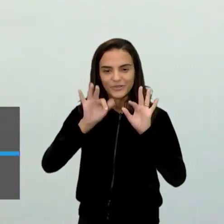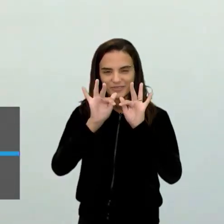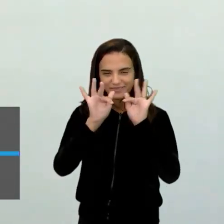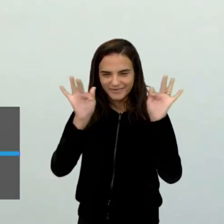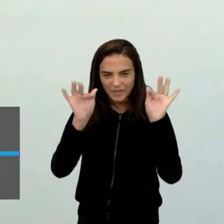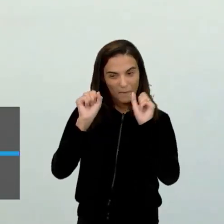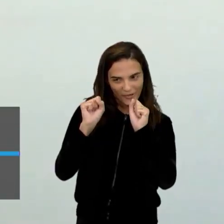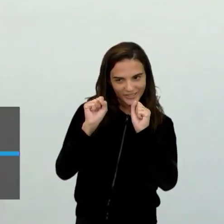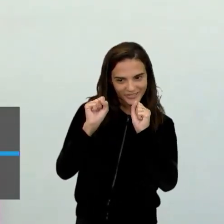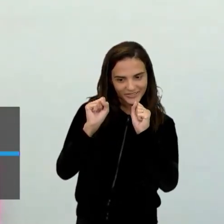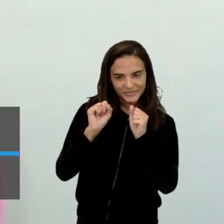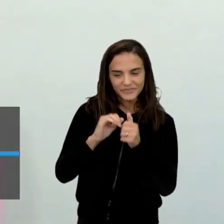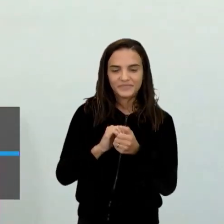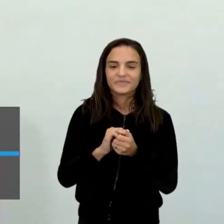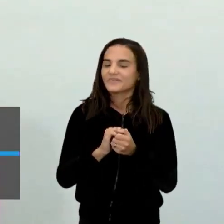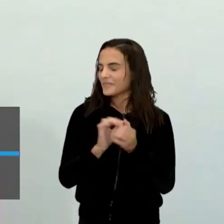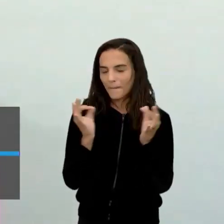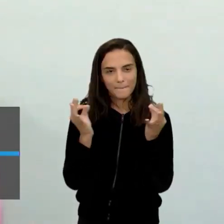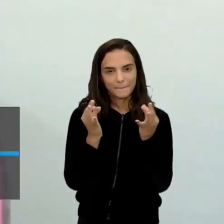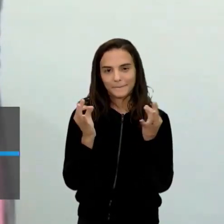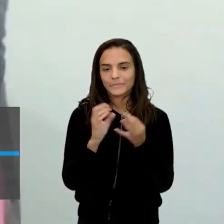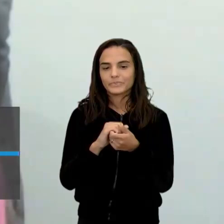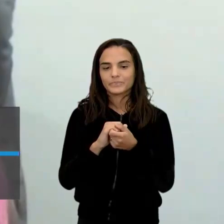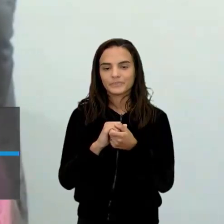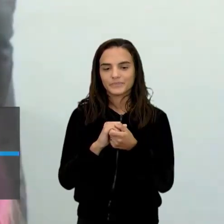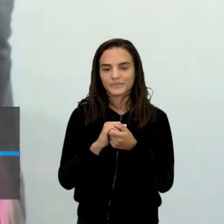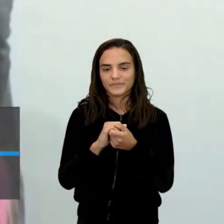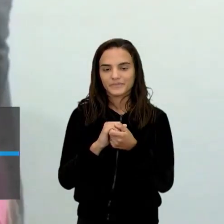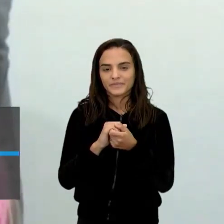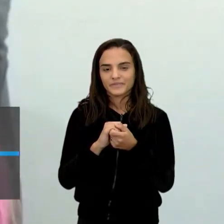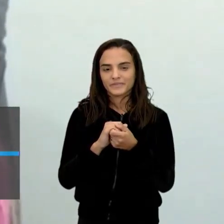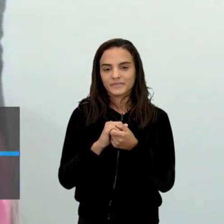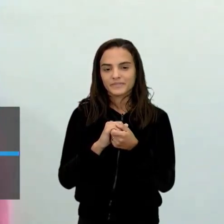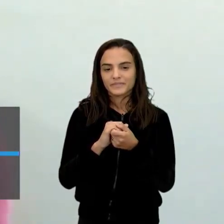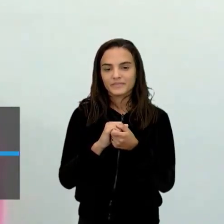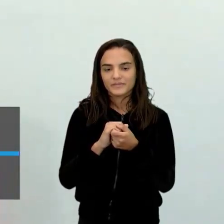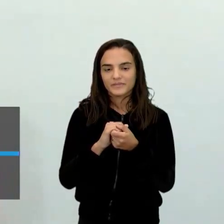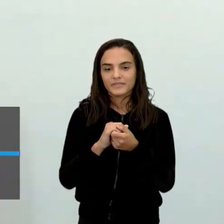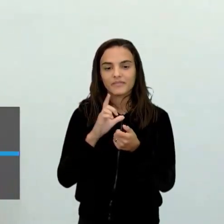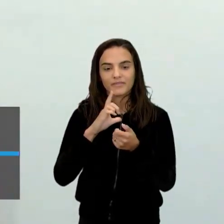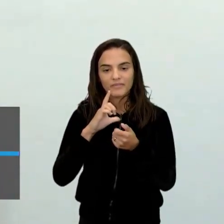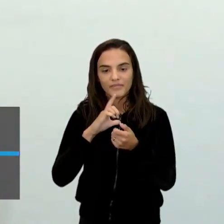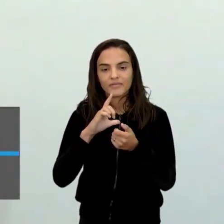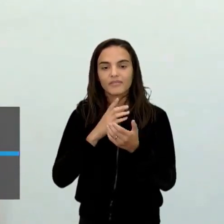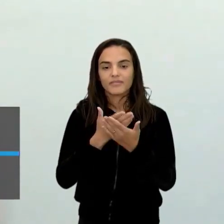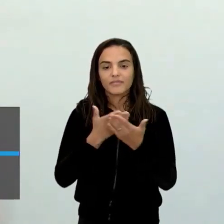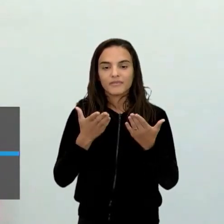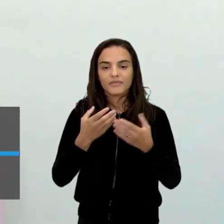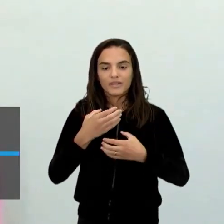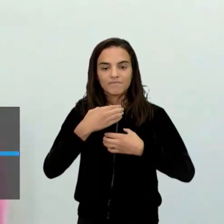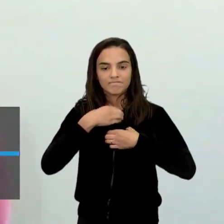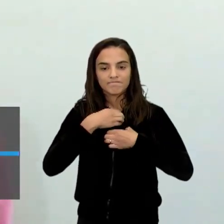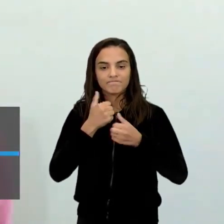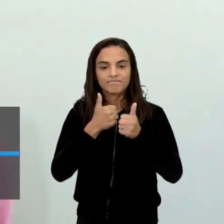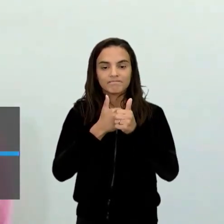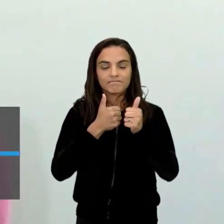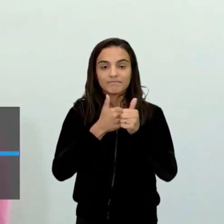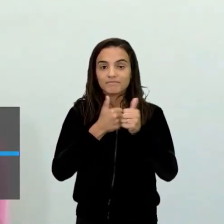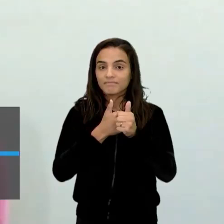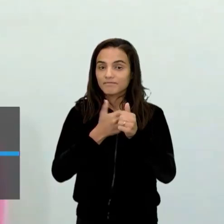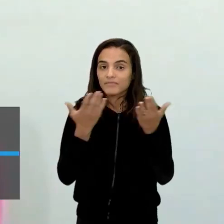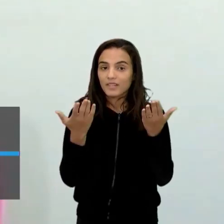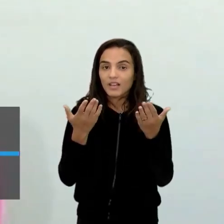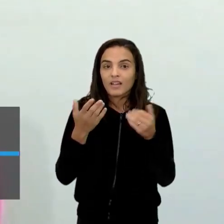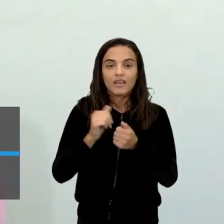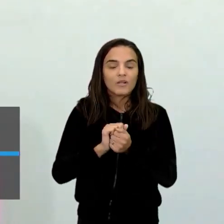frase. Pode ser? Perfeito. Então vamos lá. Toquei em você e te senti tão perto. Já não